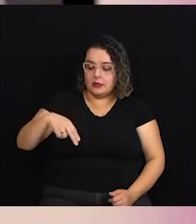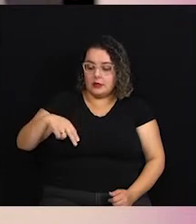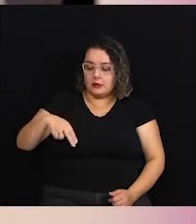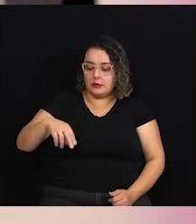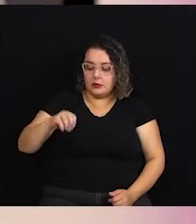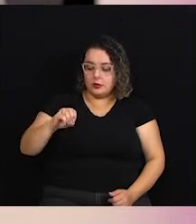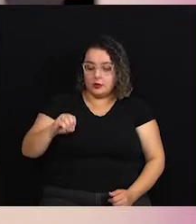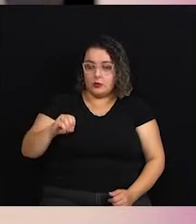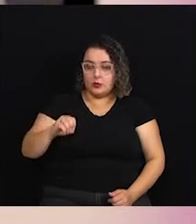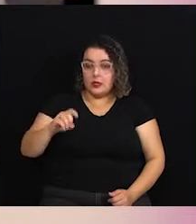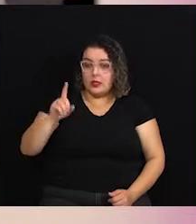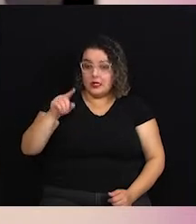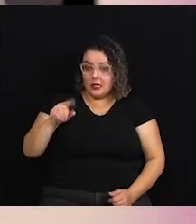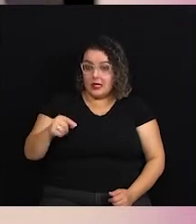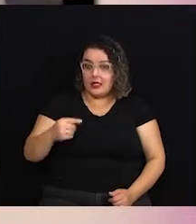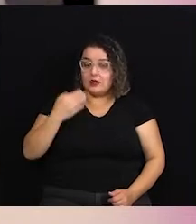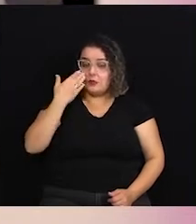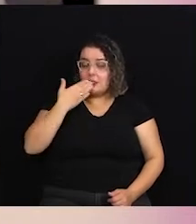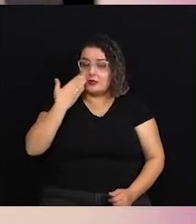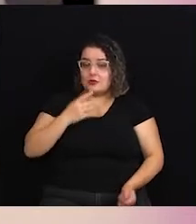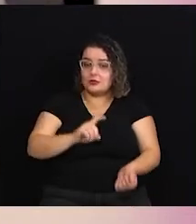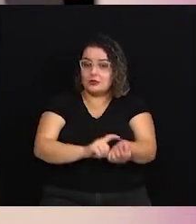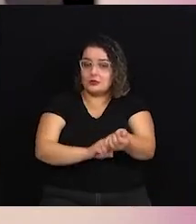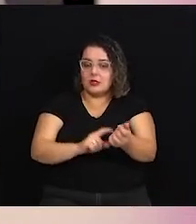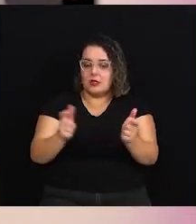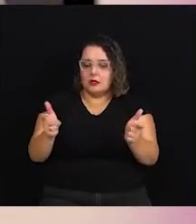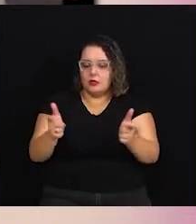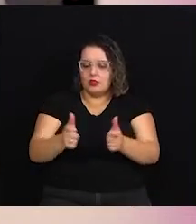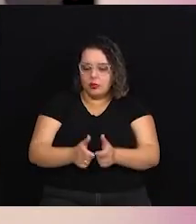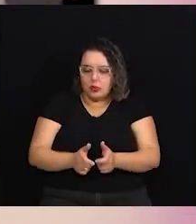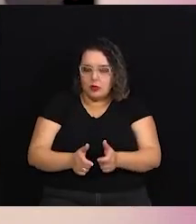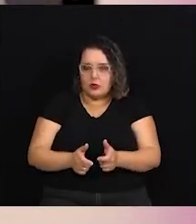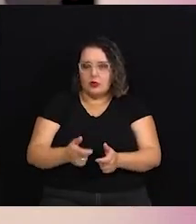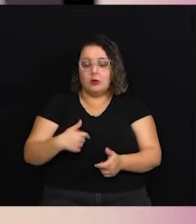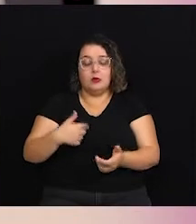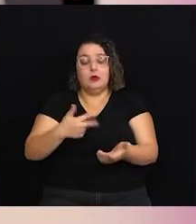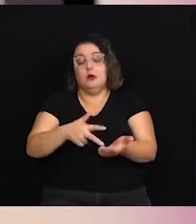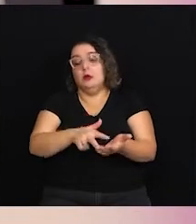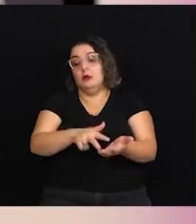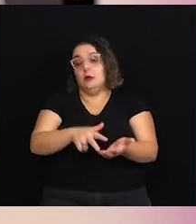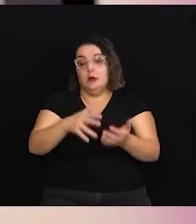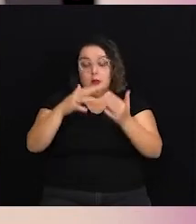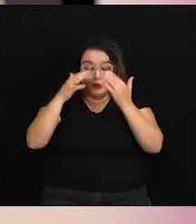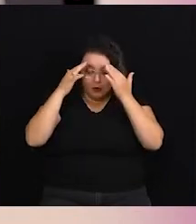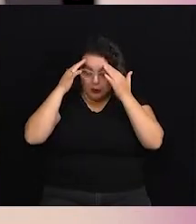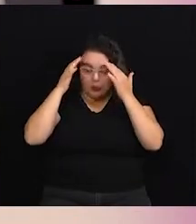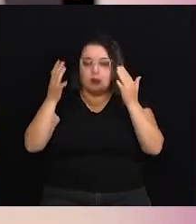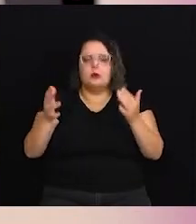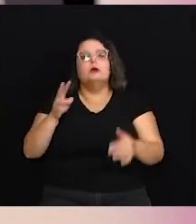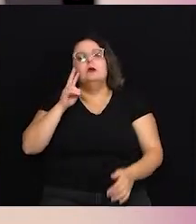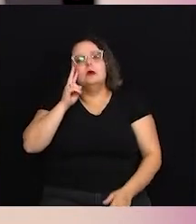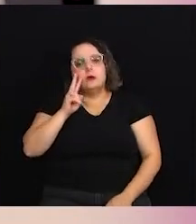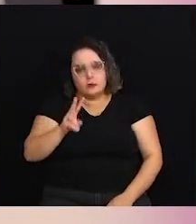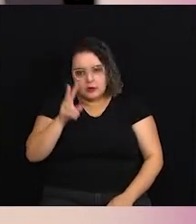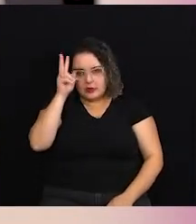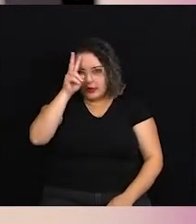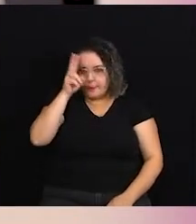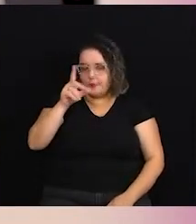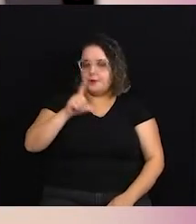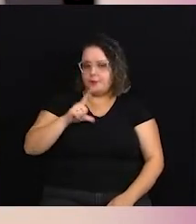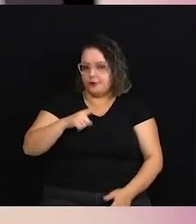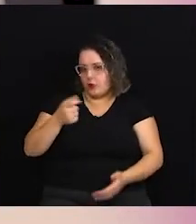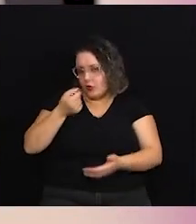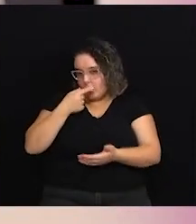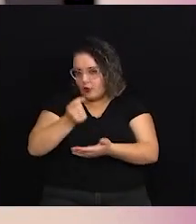levando uma convulsão bom então pessoal bem procurar Nossa eu tinha uma convulsão que está acontecendo mas vai ver na história tem